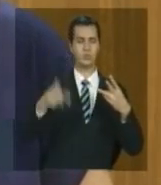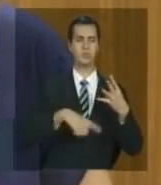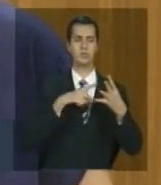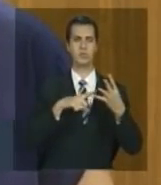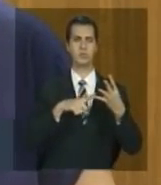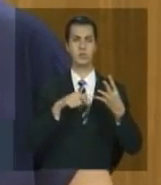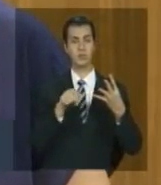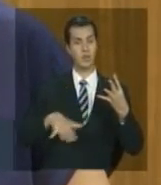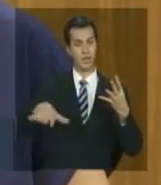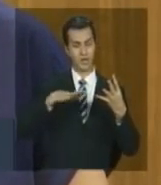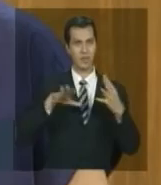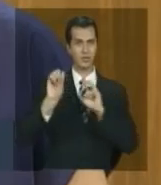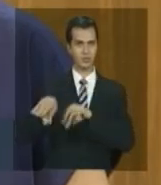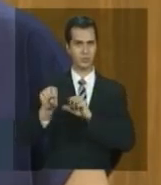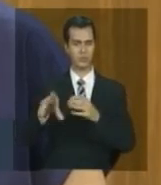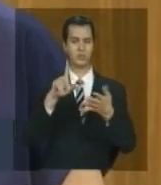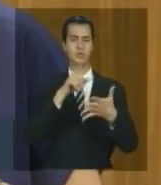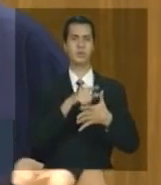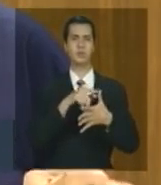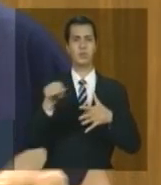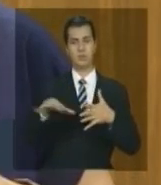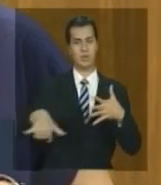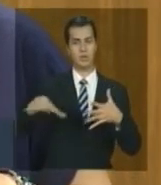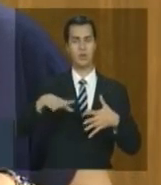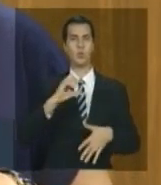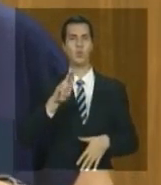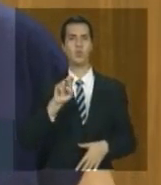área educacional, na área consular,